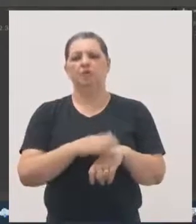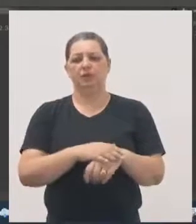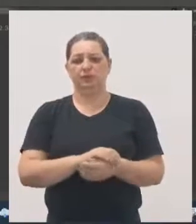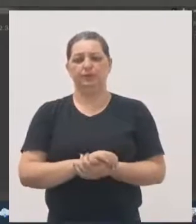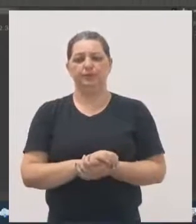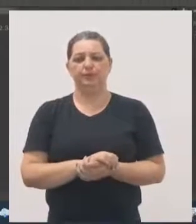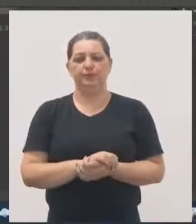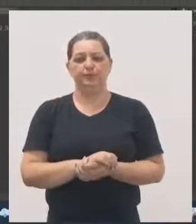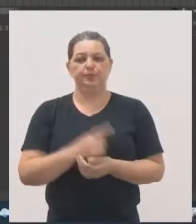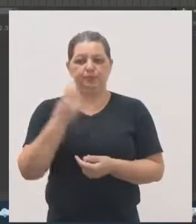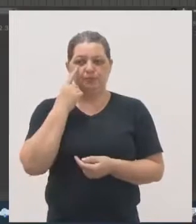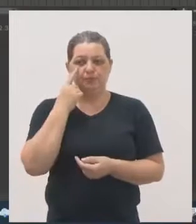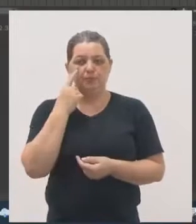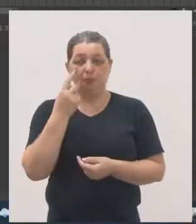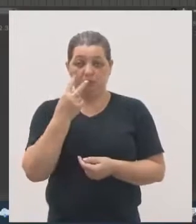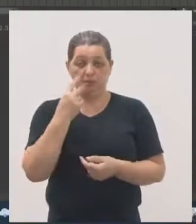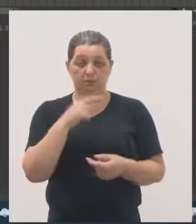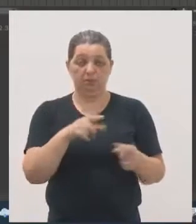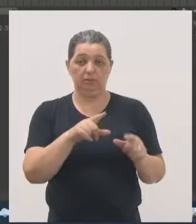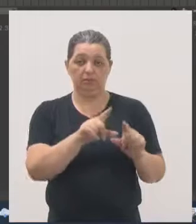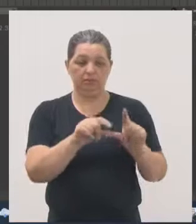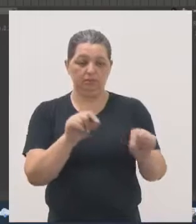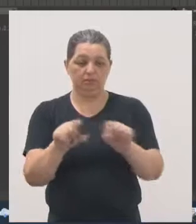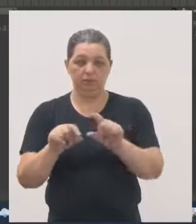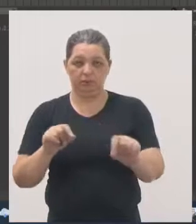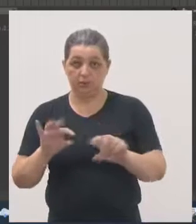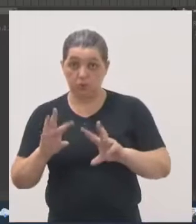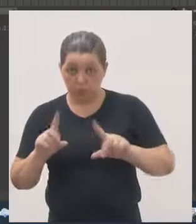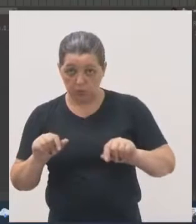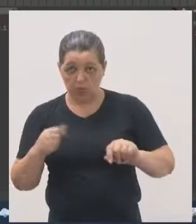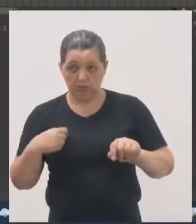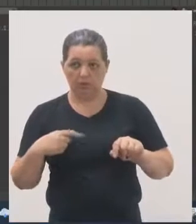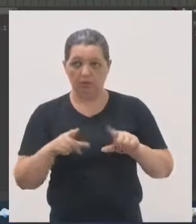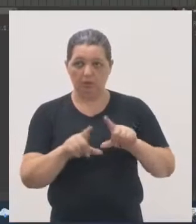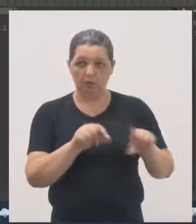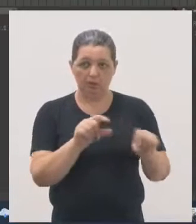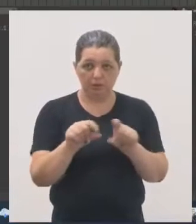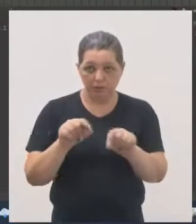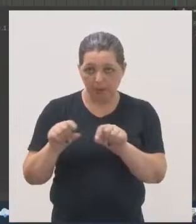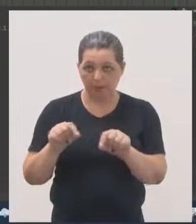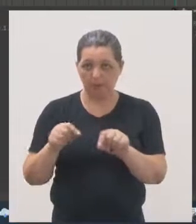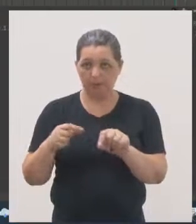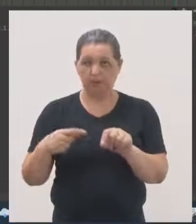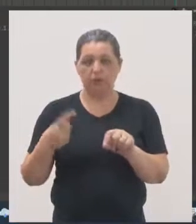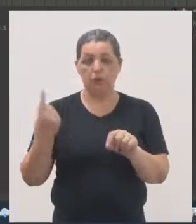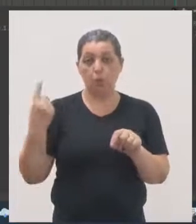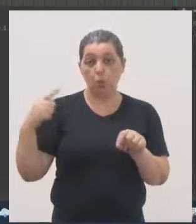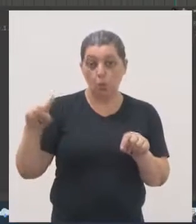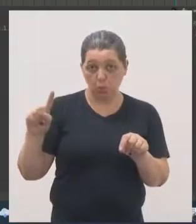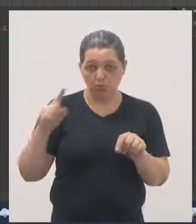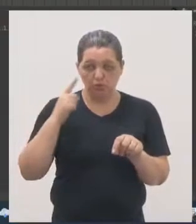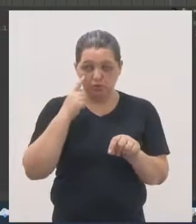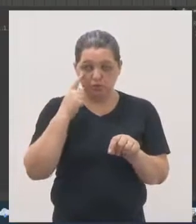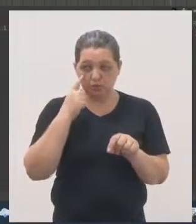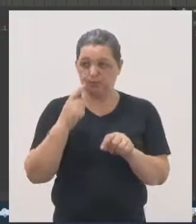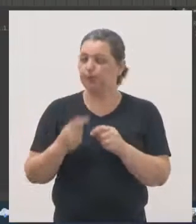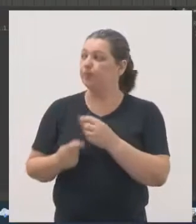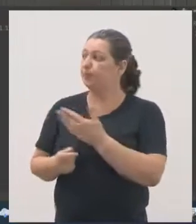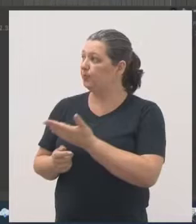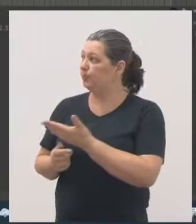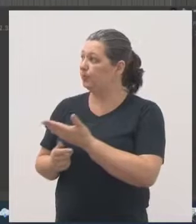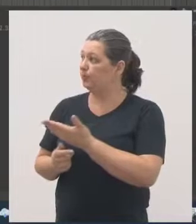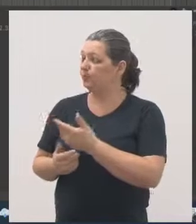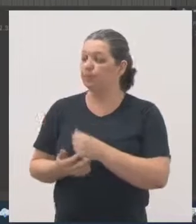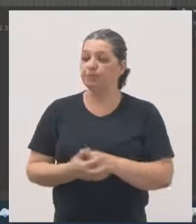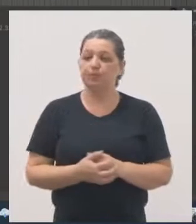Tá vendo que eu selecionei tudo? Ó, tem uma seleção aqui. Você vem no último aqui, ó,